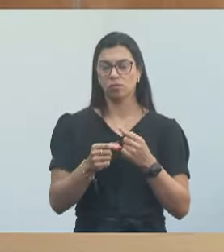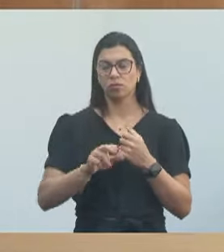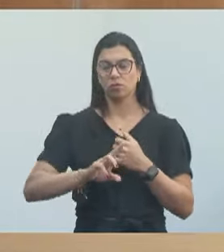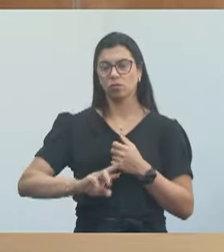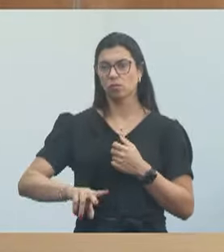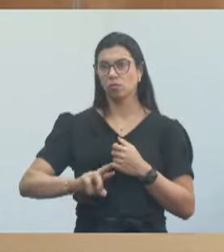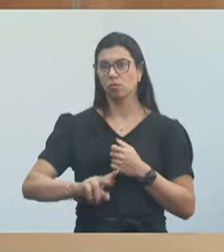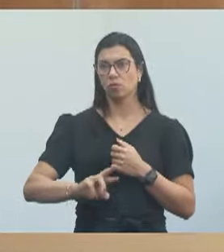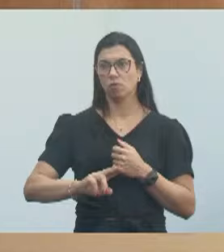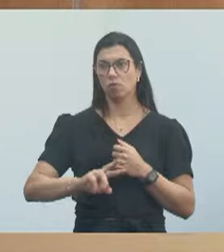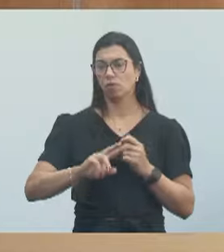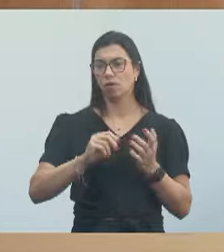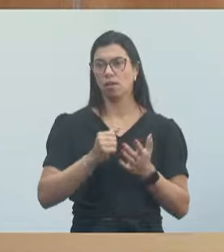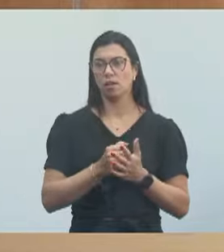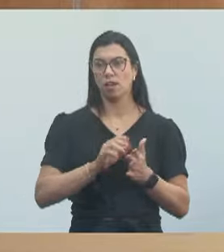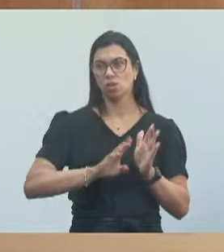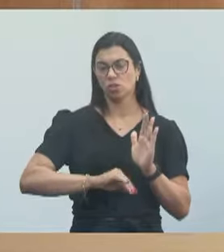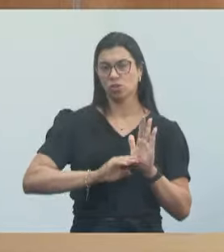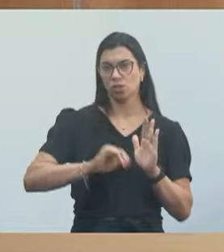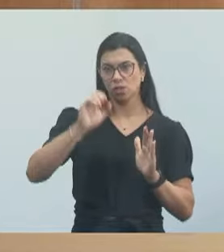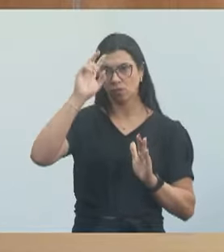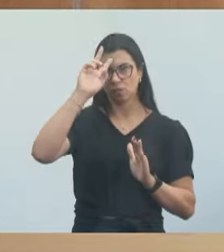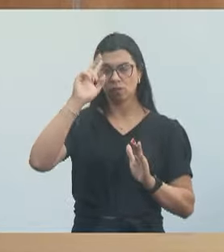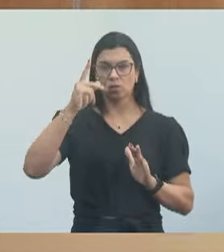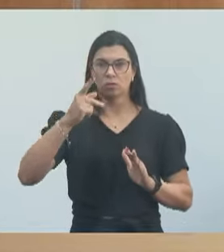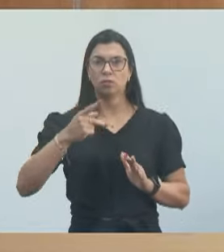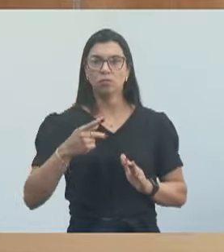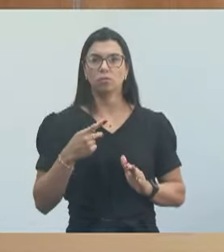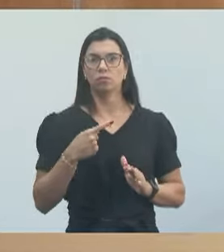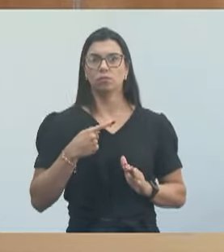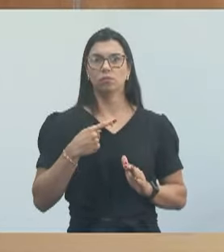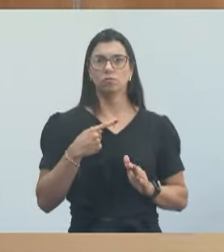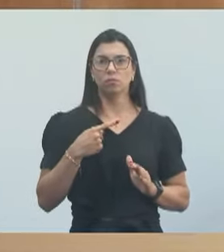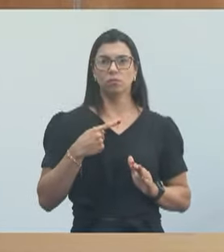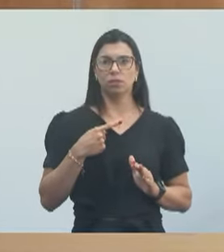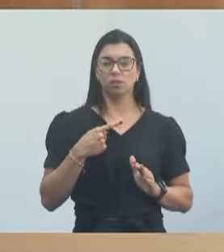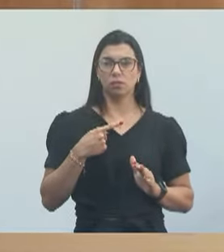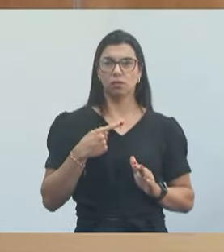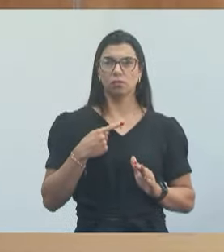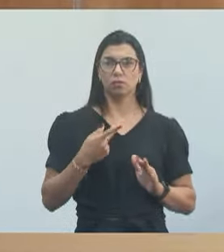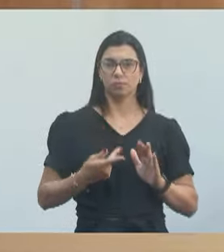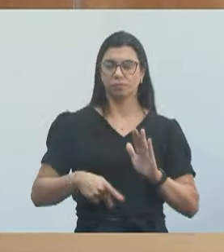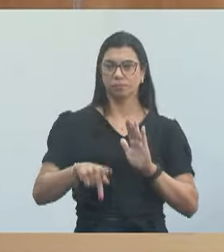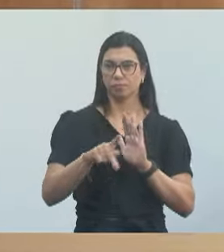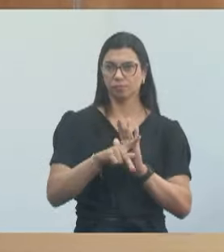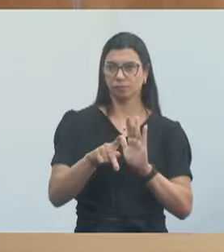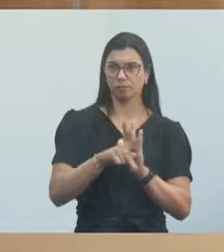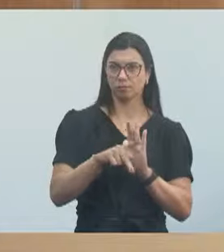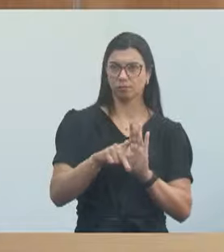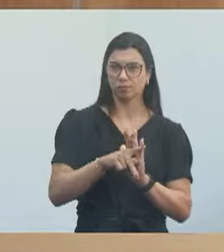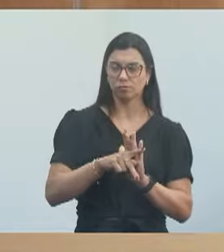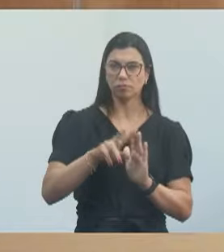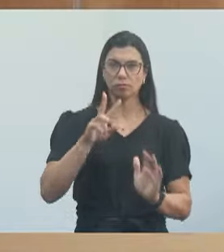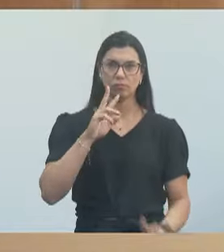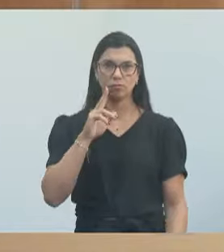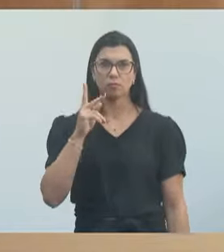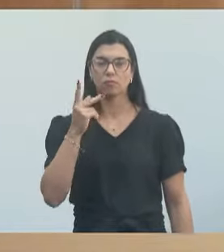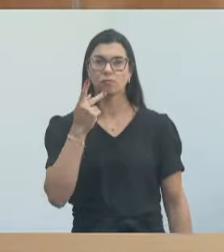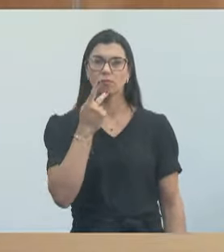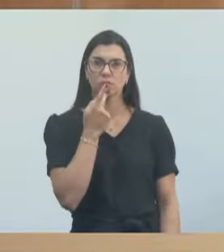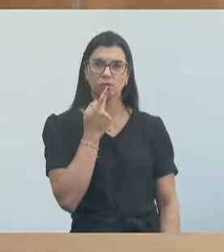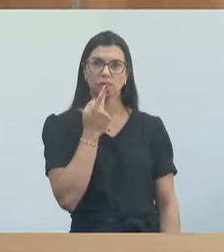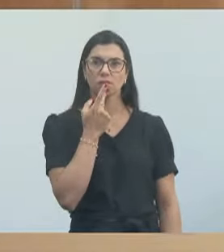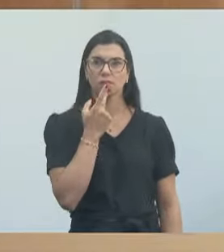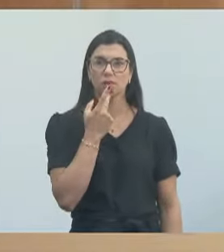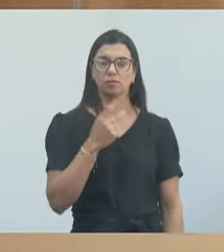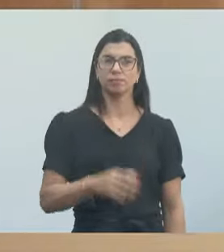mérito e o reconhecimento do nosso pare dessa casa, o Hernandes Barreto, que teve essa visão de olhar